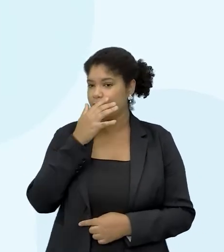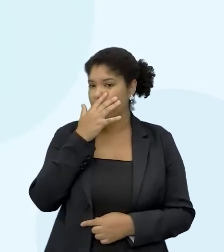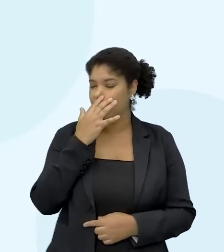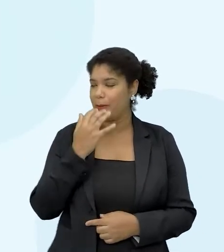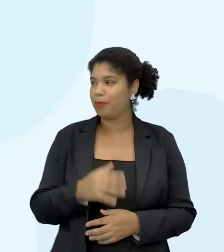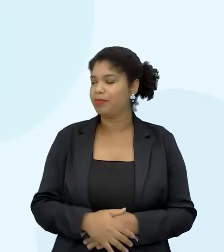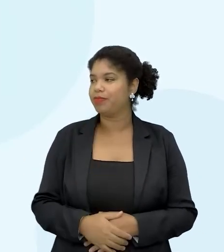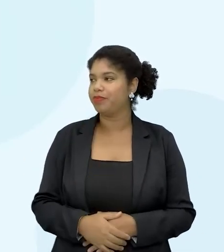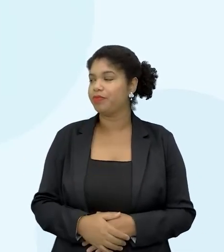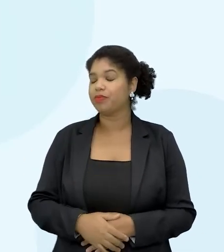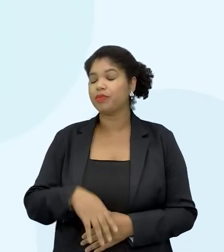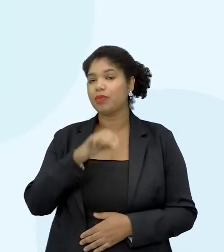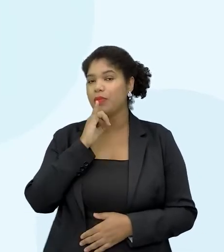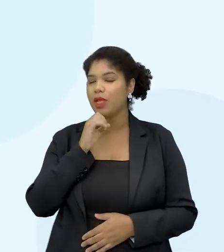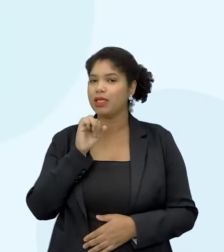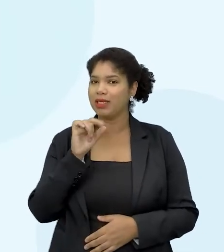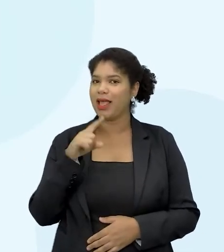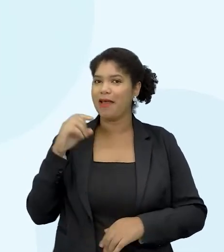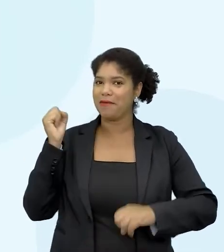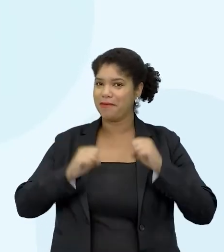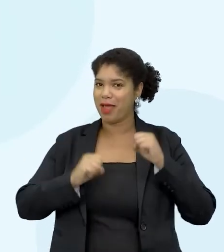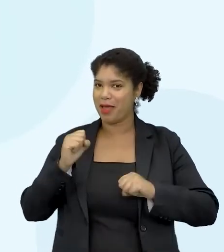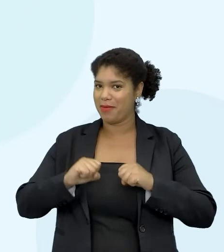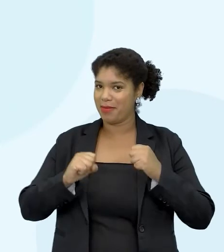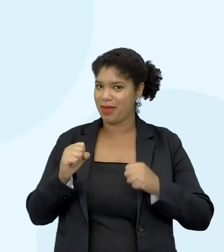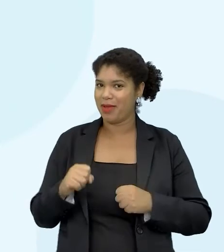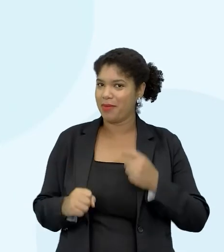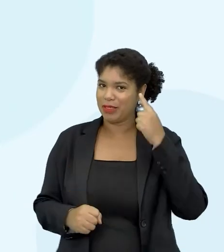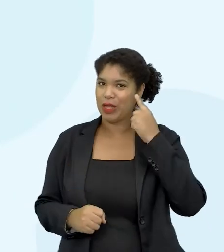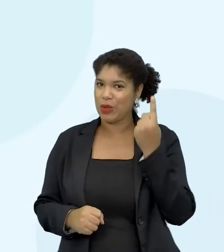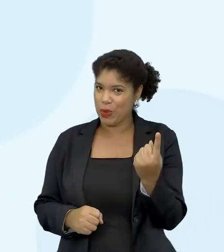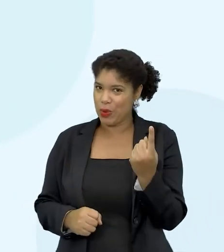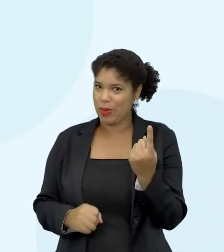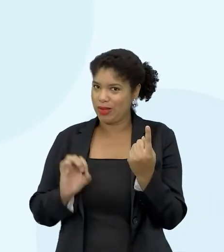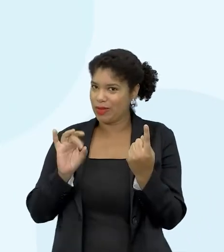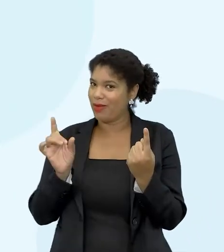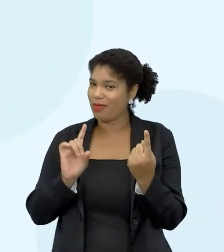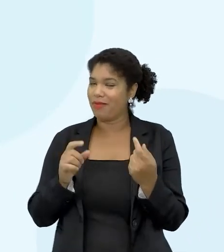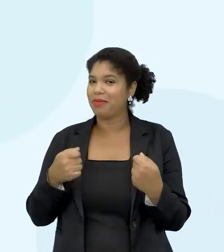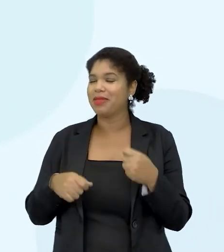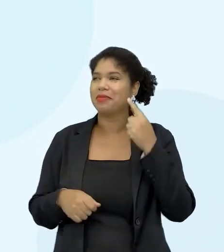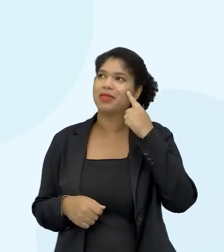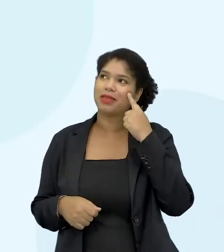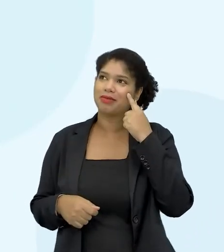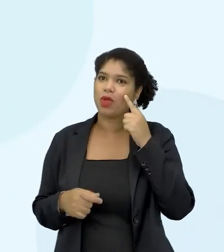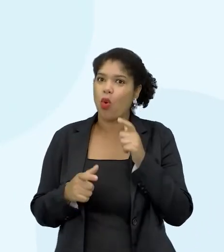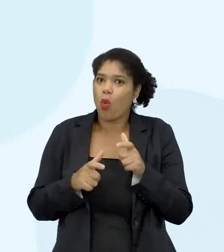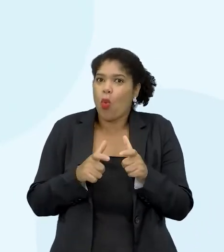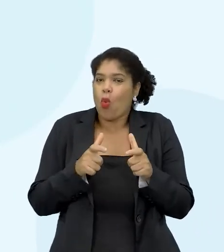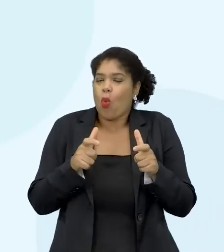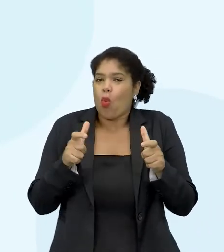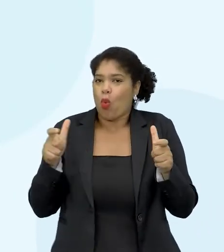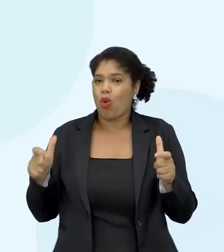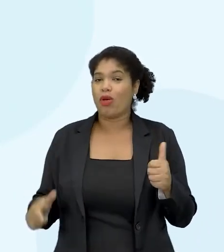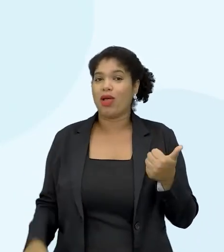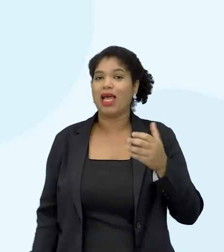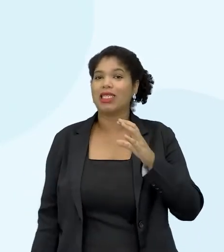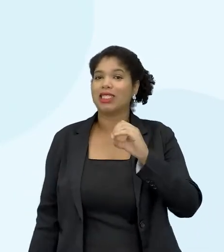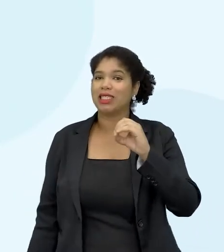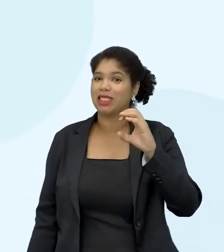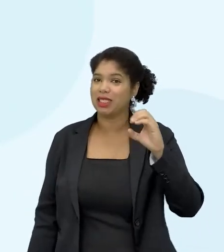é fábrica, a gente vai pensar em valores um pouco mais altos, eu estou pensando de 100 em 100. Então, uma camiseta